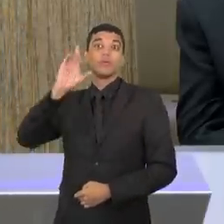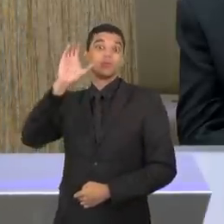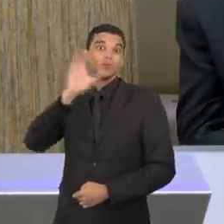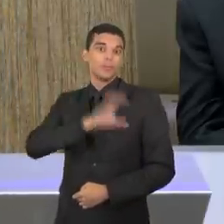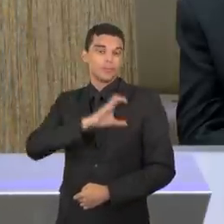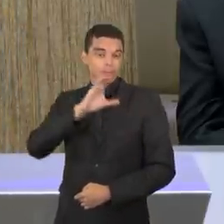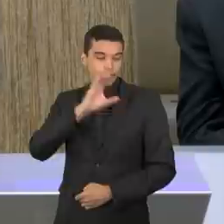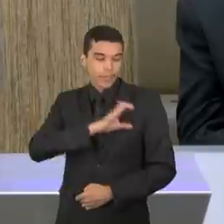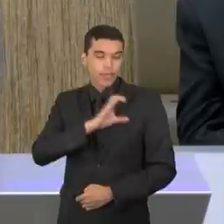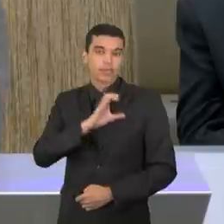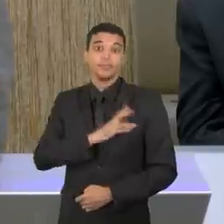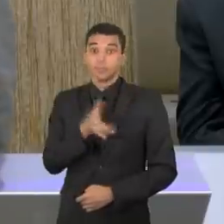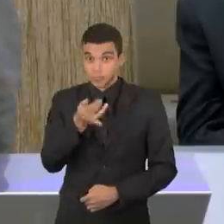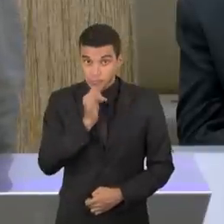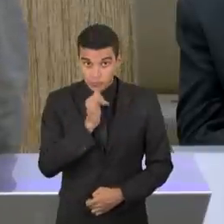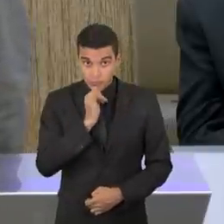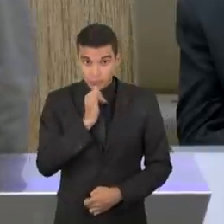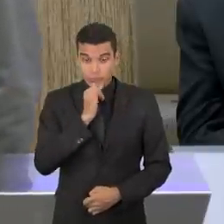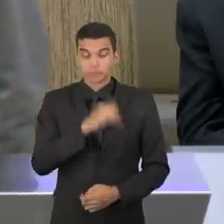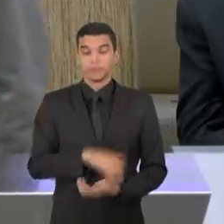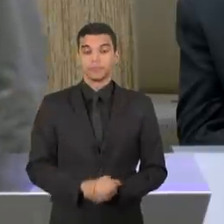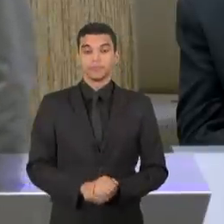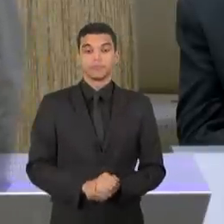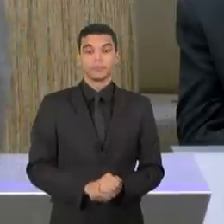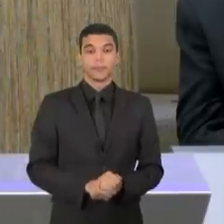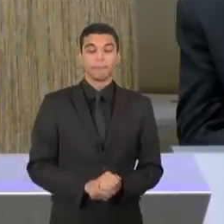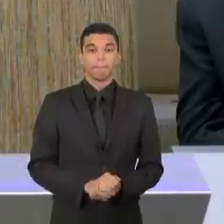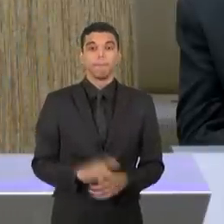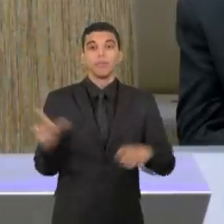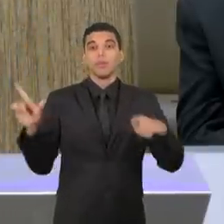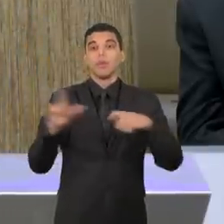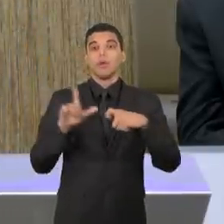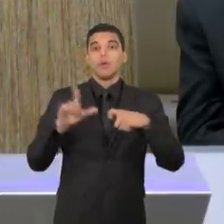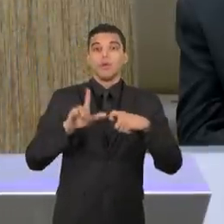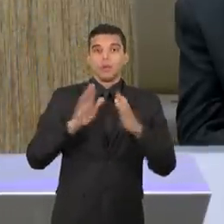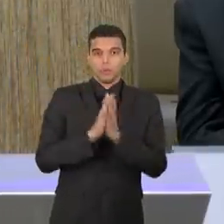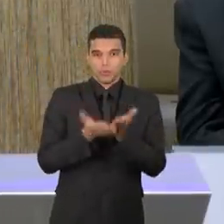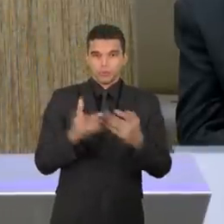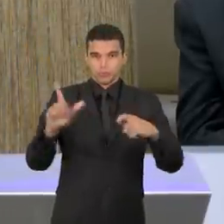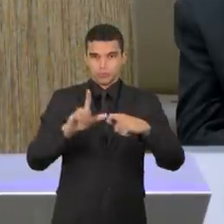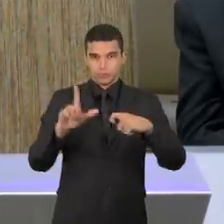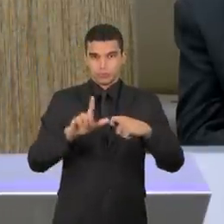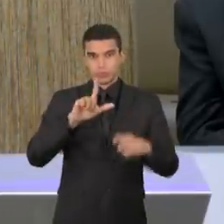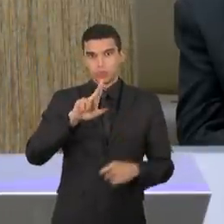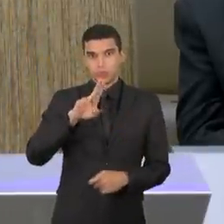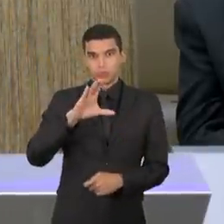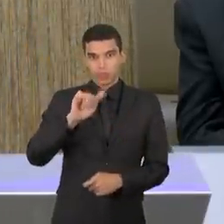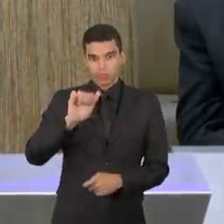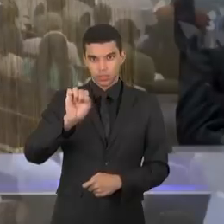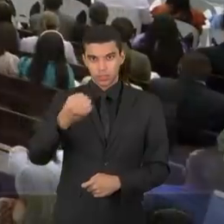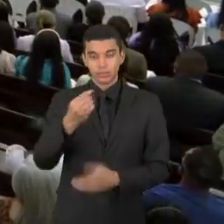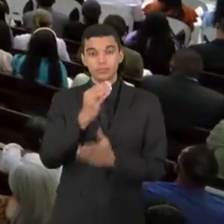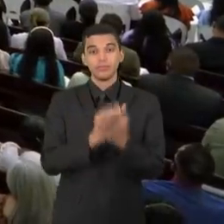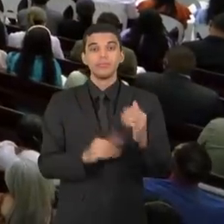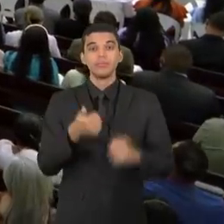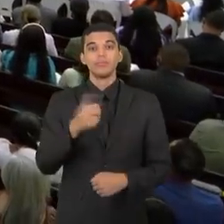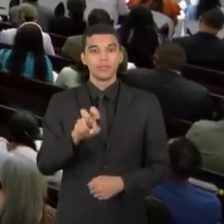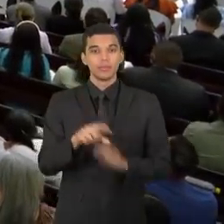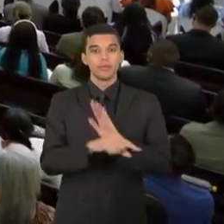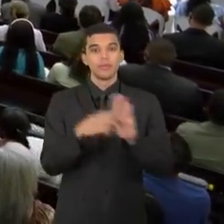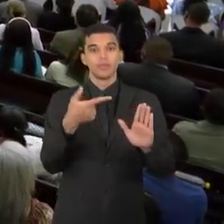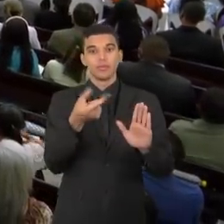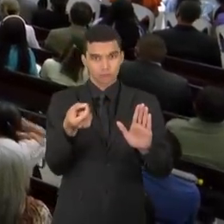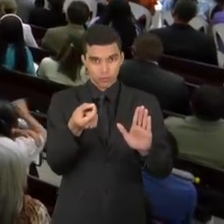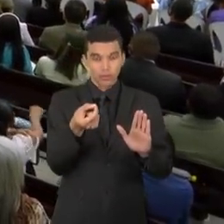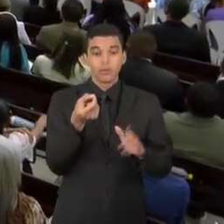Deus. Exemplo, lá no livro de Lucas, no Evangelho de Lucas, capítulo 15 e o versículo 20,